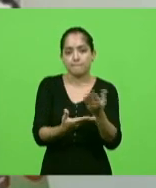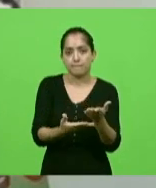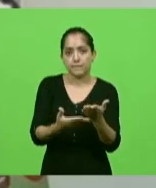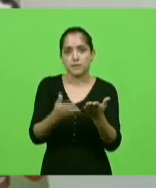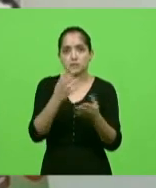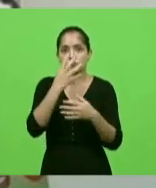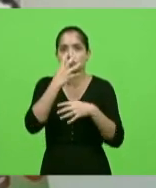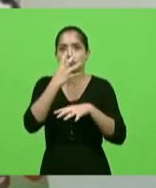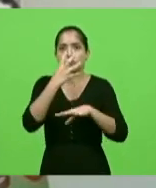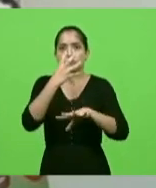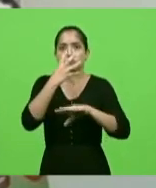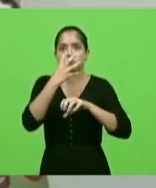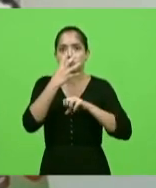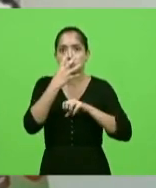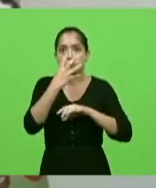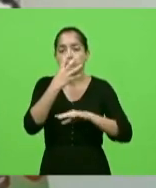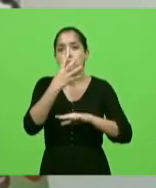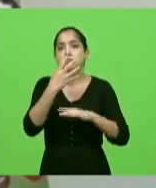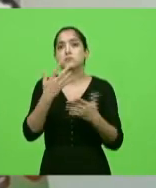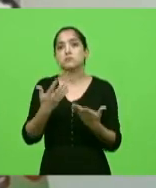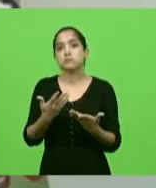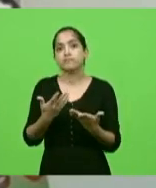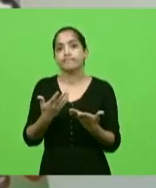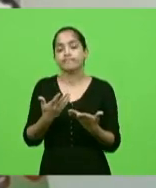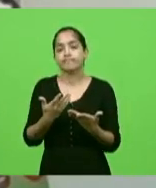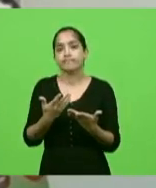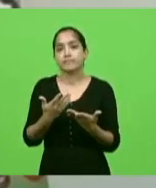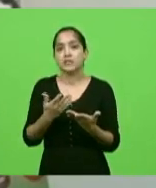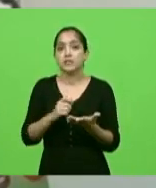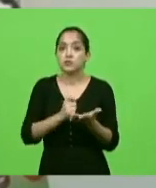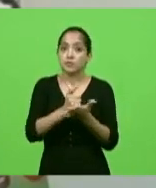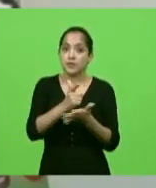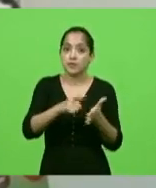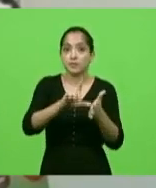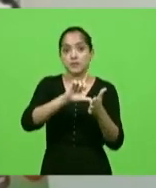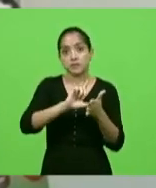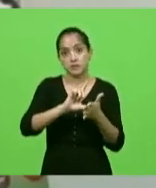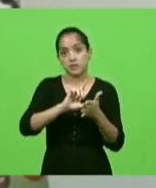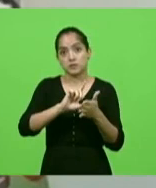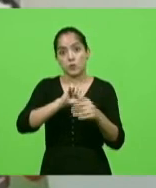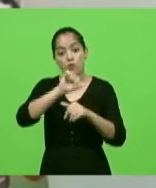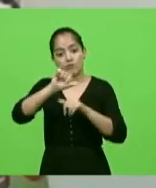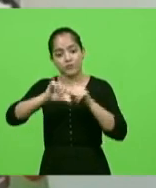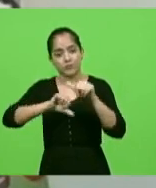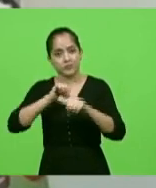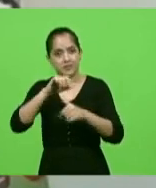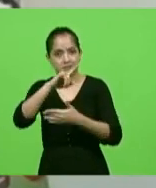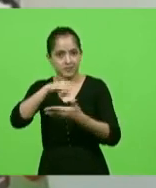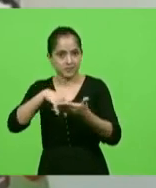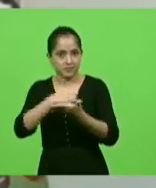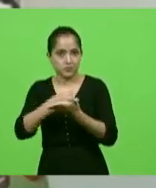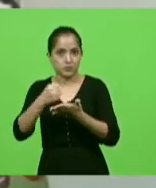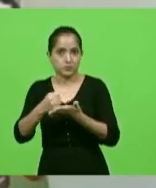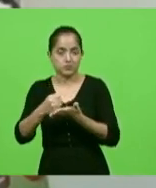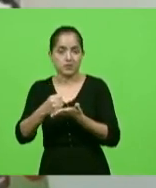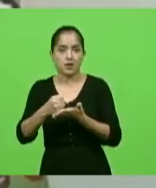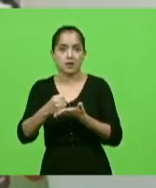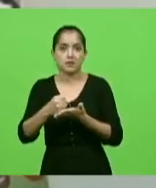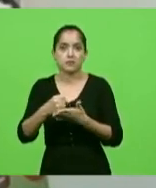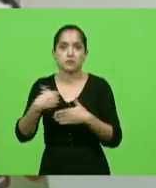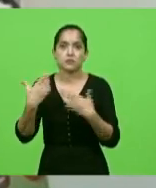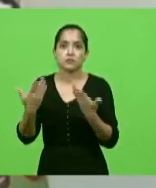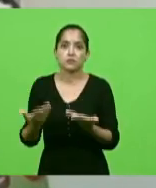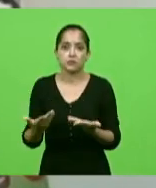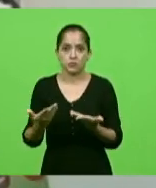respiradores não se poderia constar a ocorrência de pagamento antecipado houve mudança de contrato não se poderia